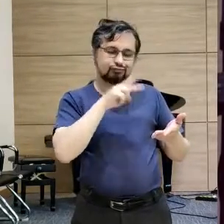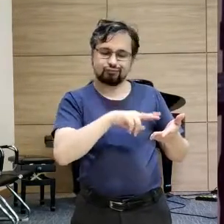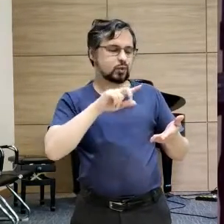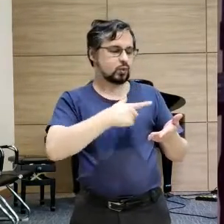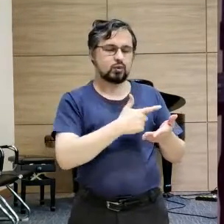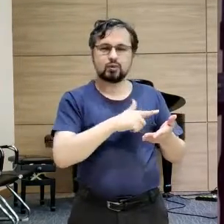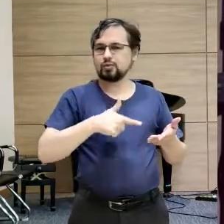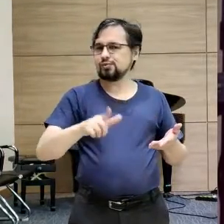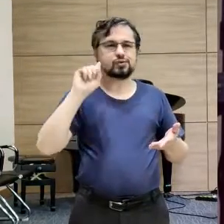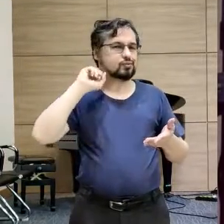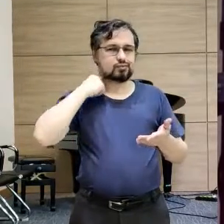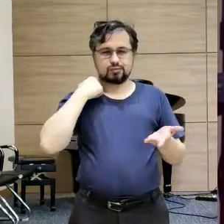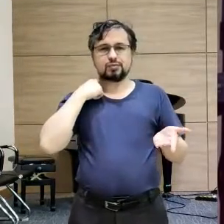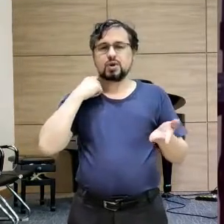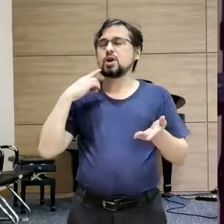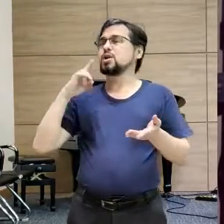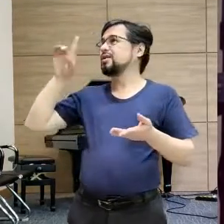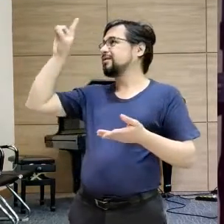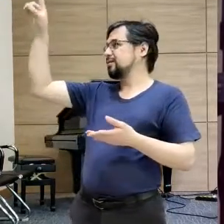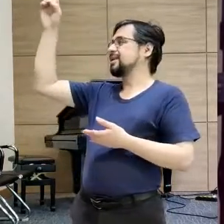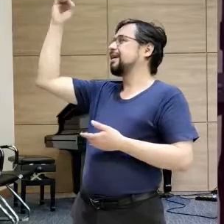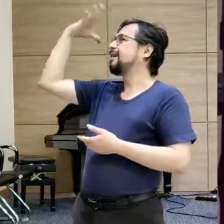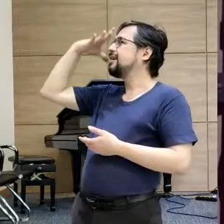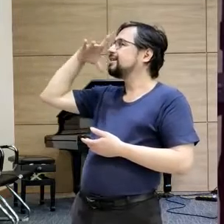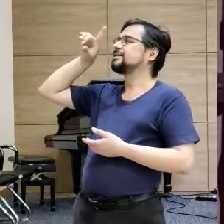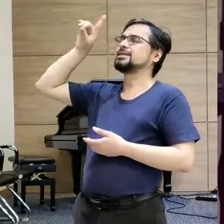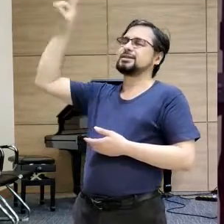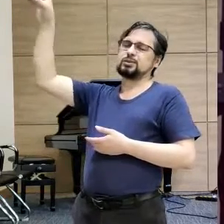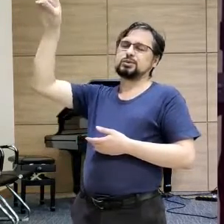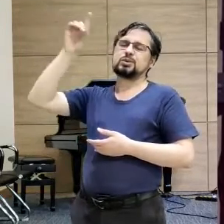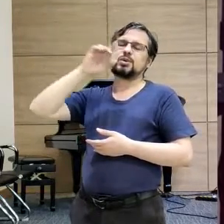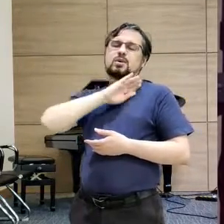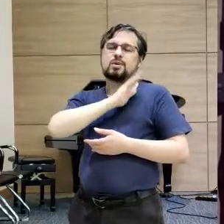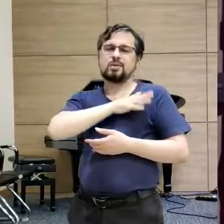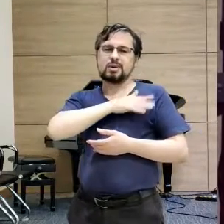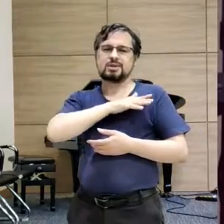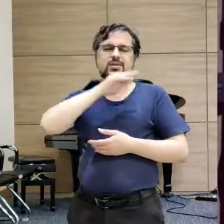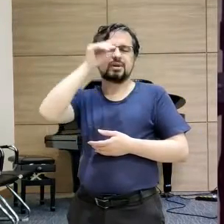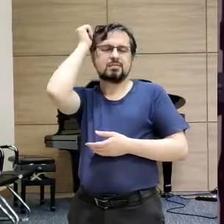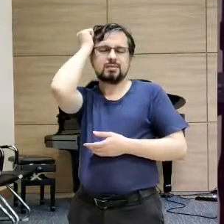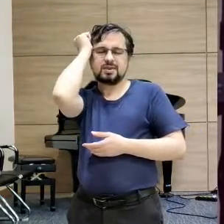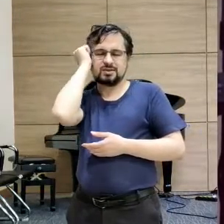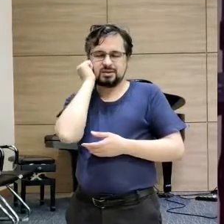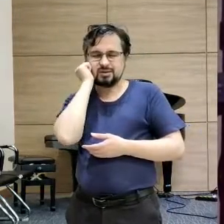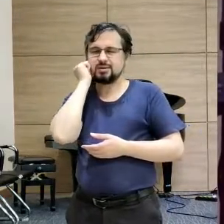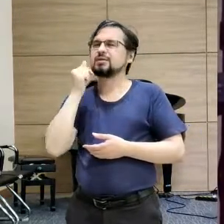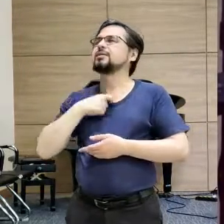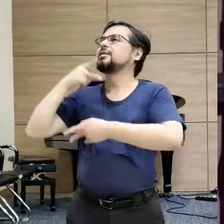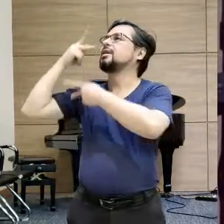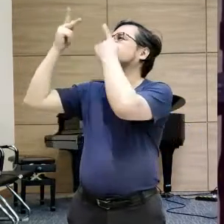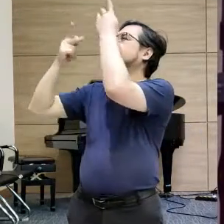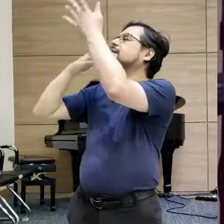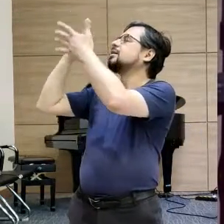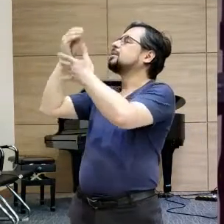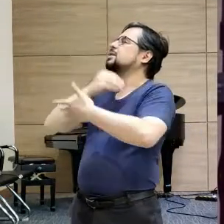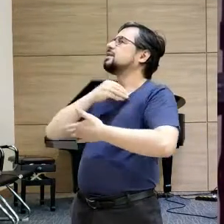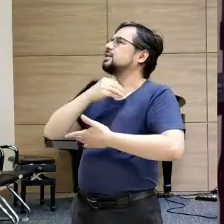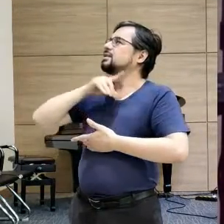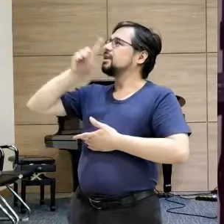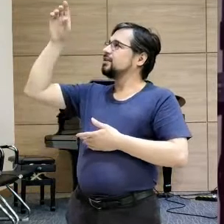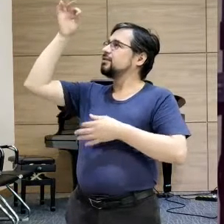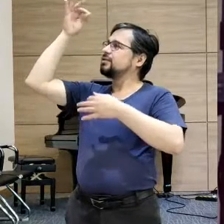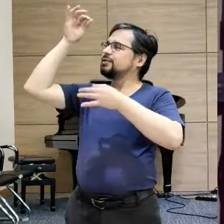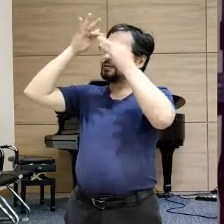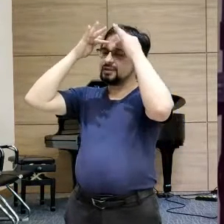para um coração arrependido, 1 João capítulo 1, versículo 9, se nós confessarmos os nossos pecados, Ele é fiel e justo para nos